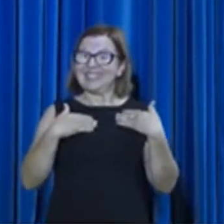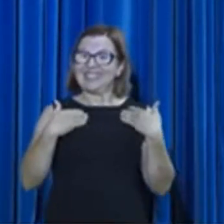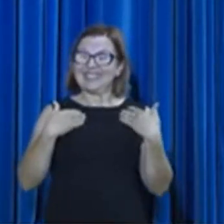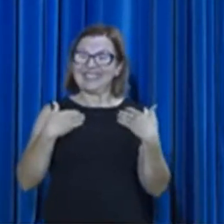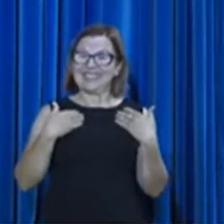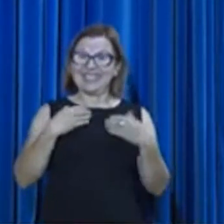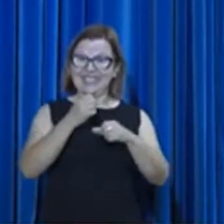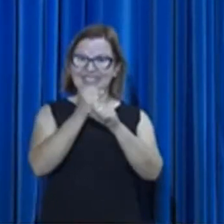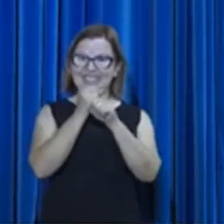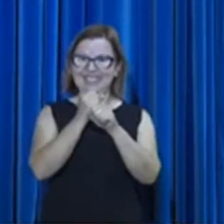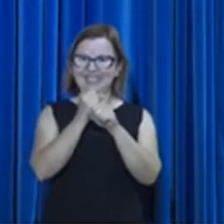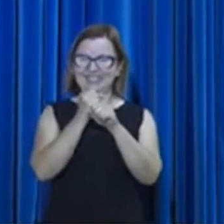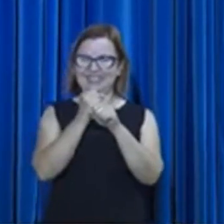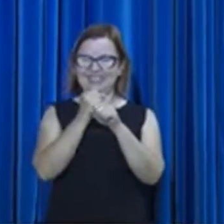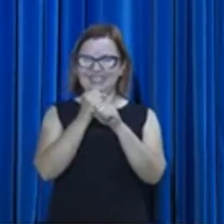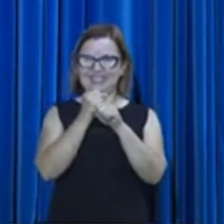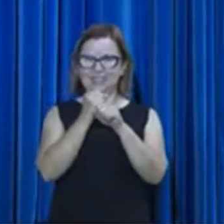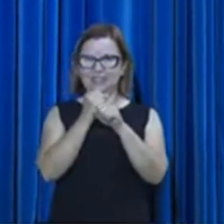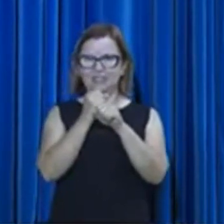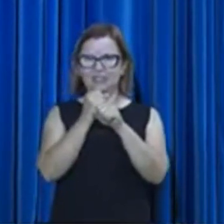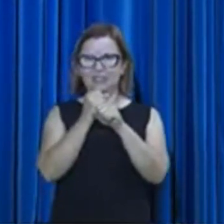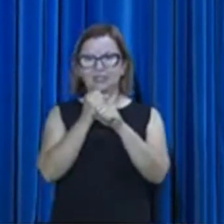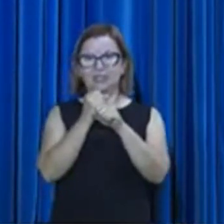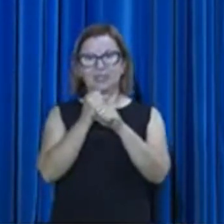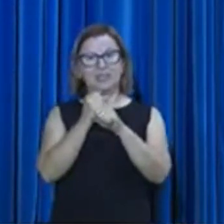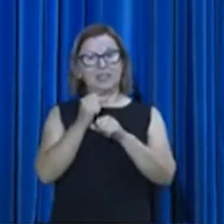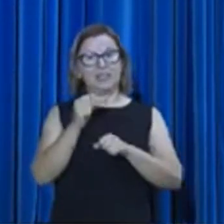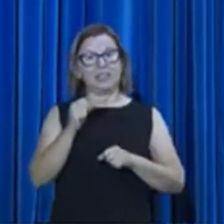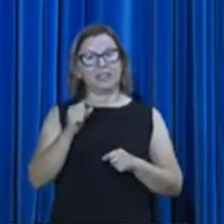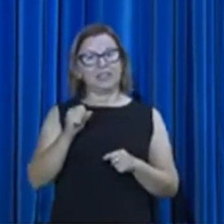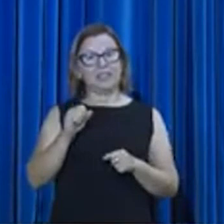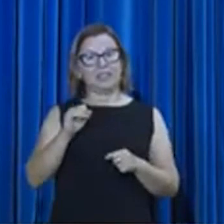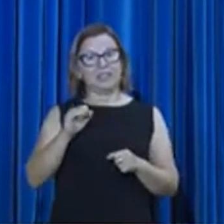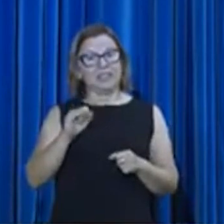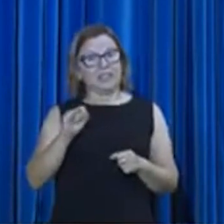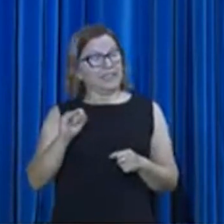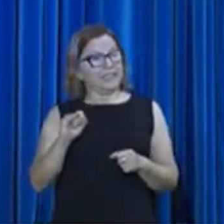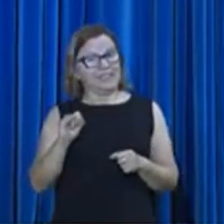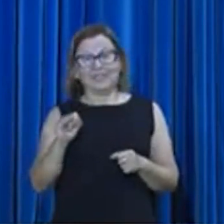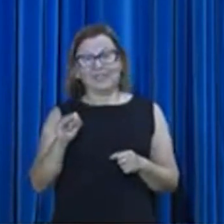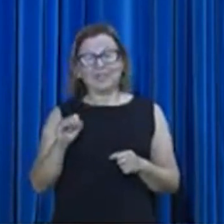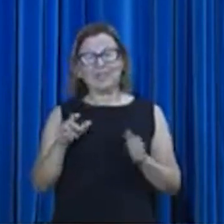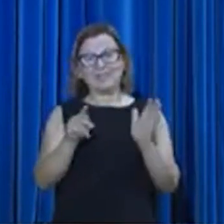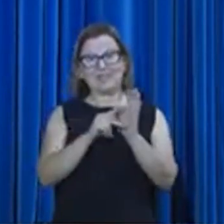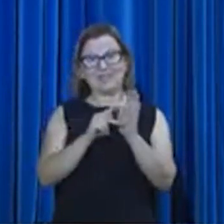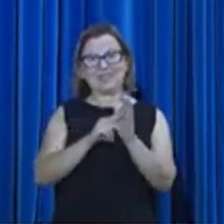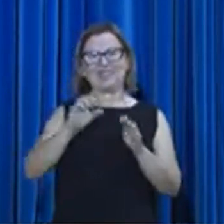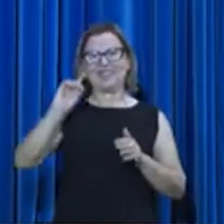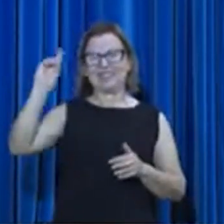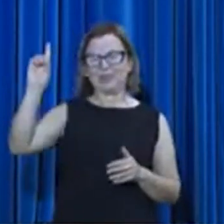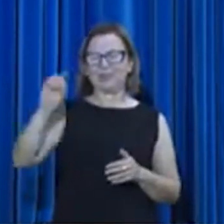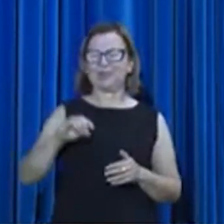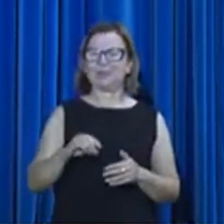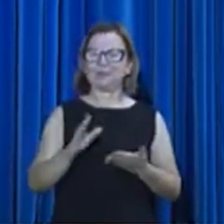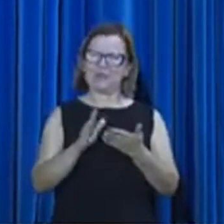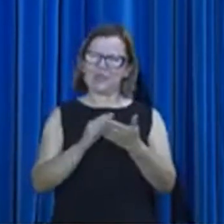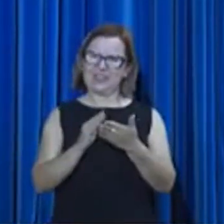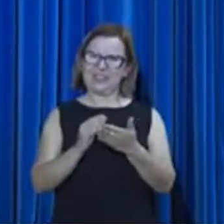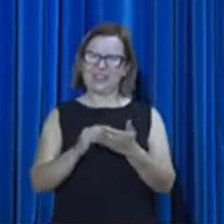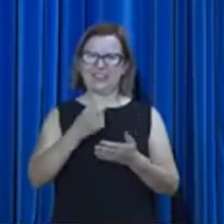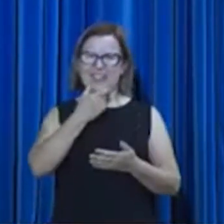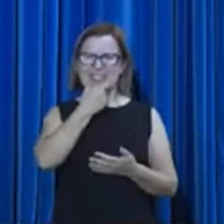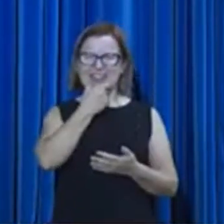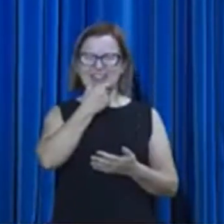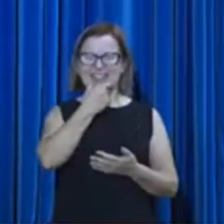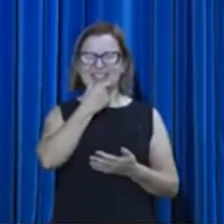de segurança, que não seja o próprio Deus. O Catecismo de Westminster,